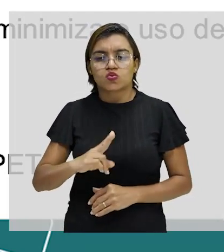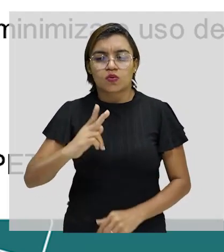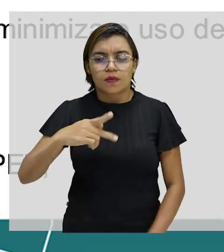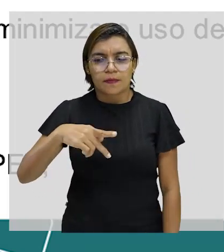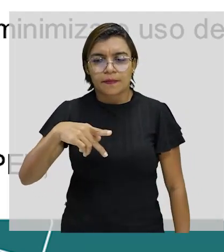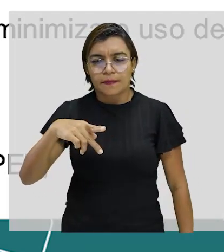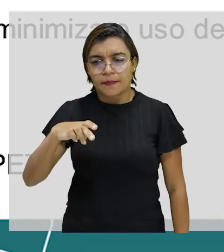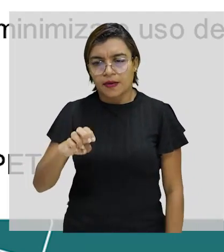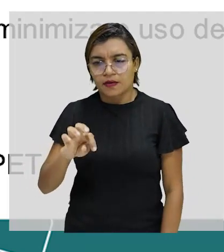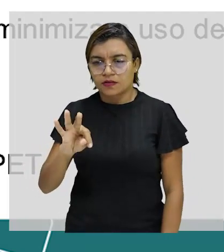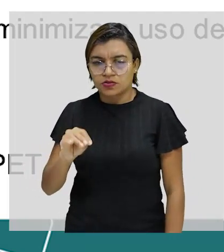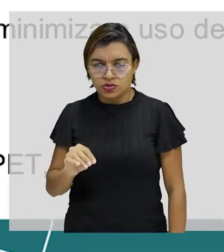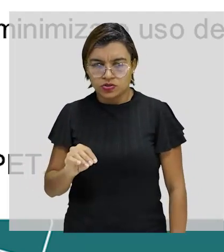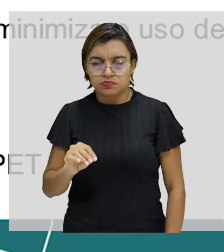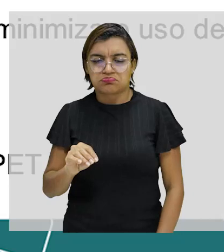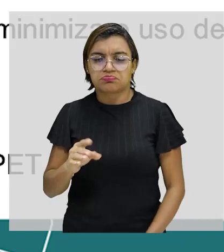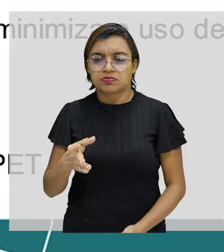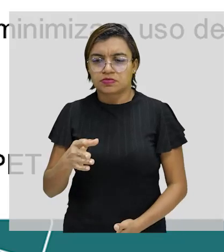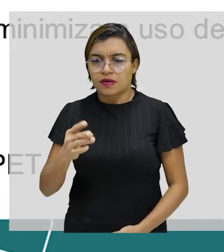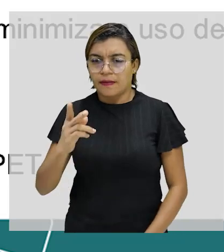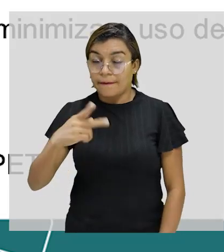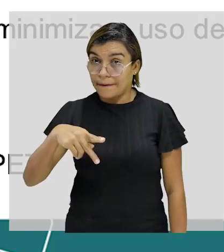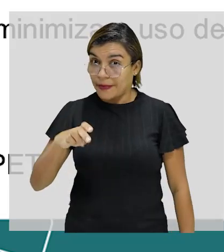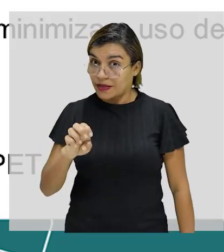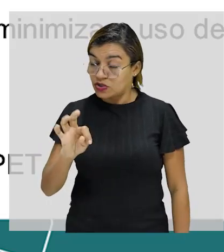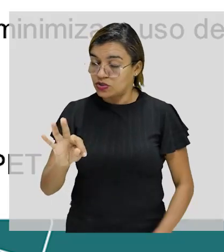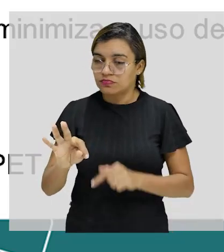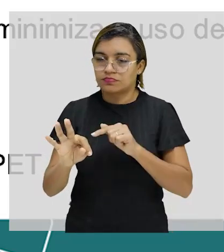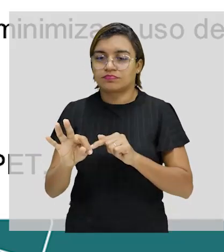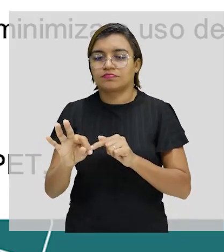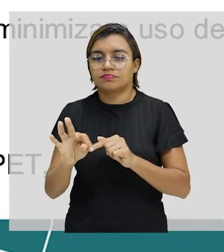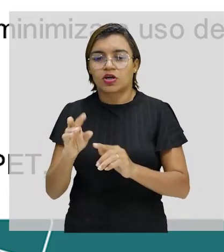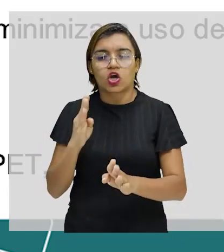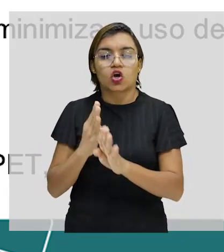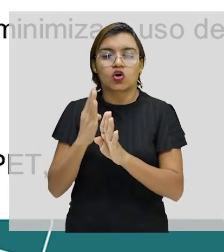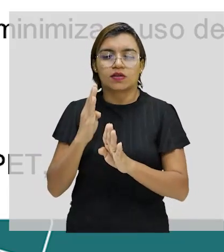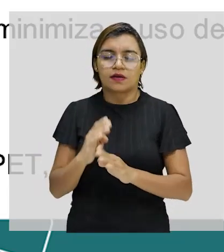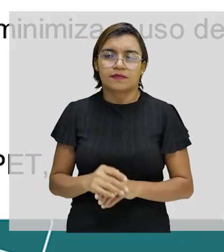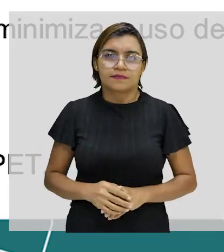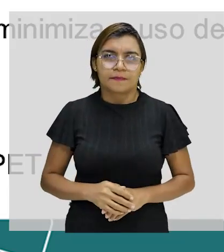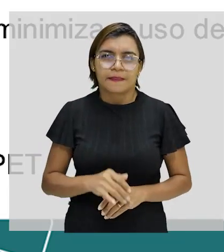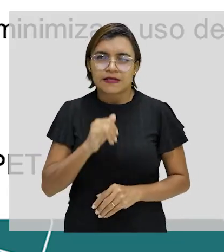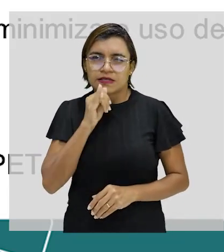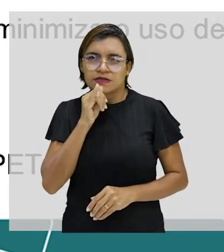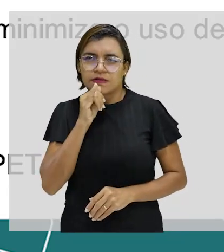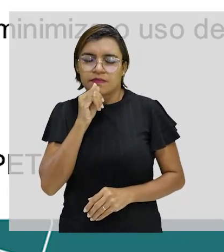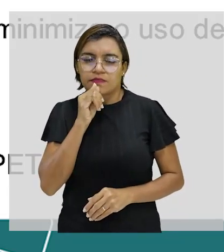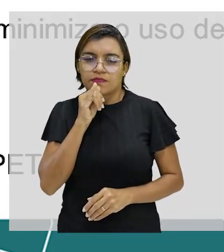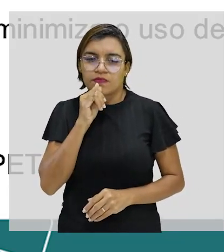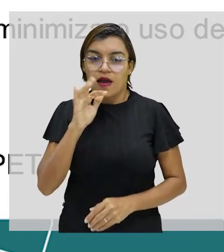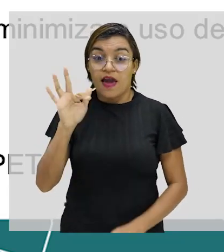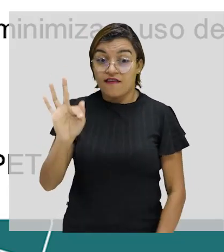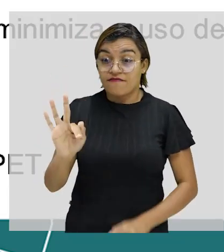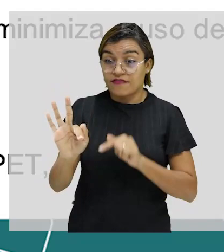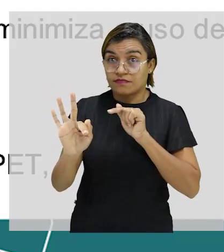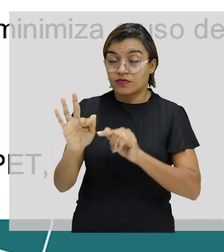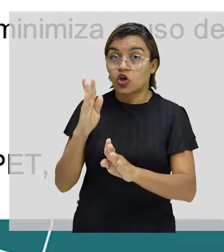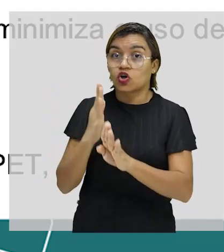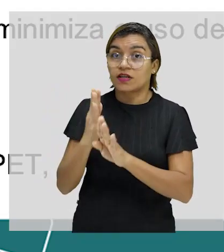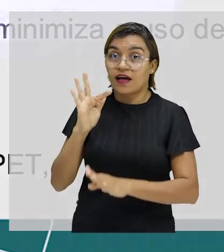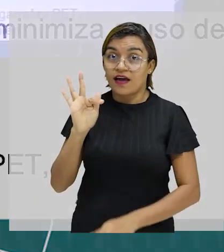afirmativas corretas. Então, olha só, então vamos destacar logo as falsas, certo? Vamos destacar as falsas. A garrafa PET